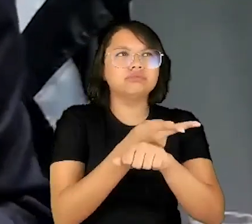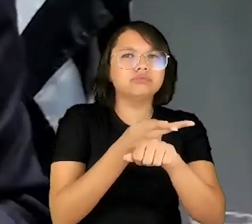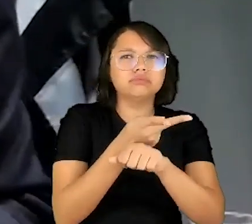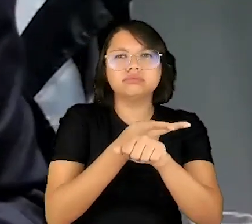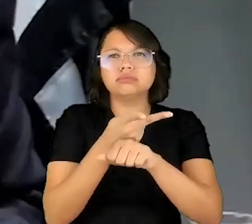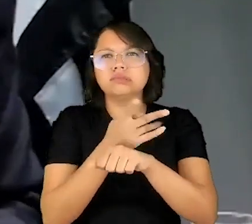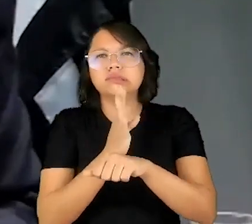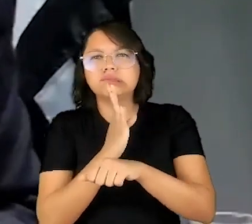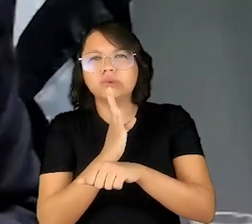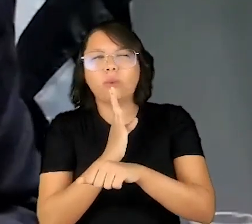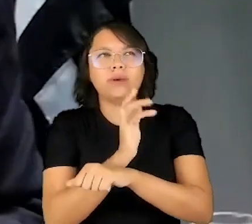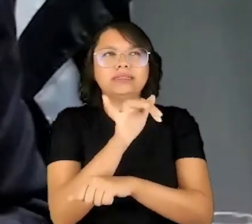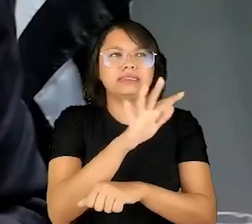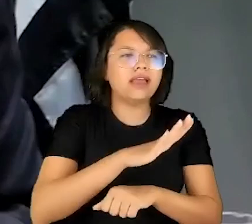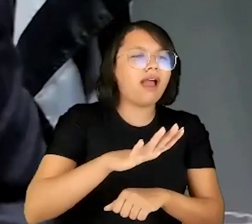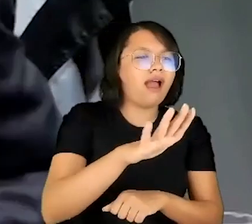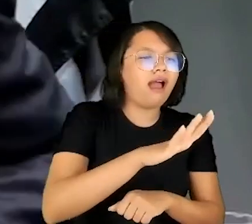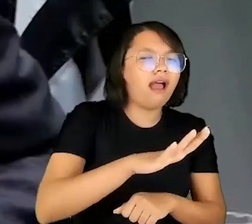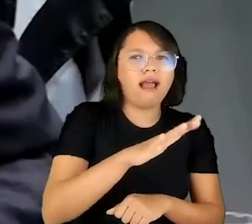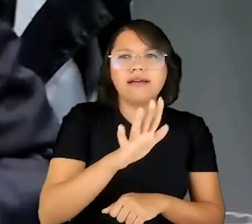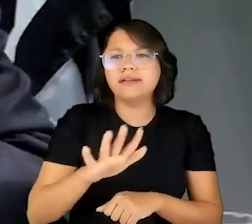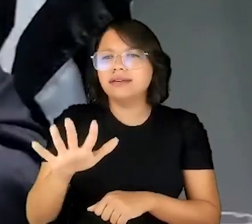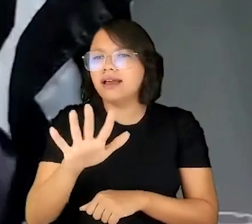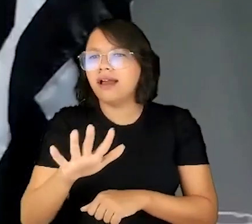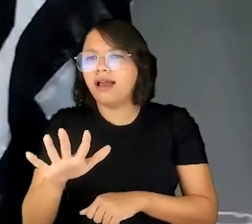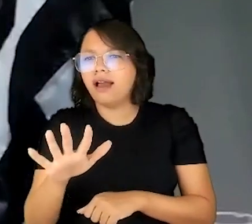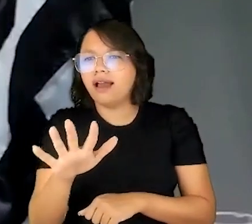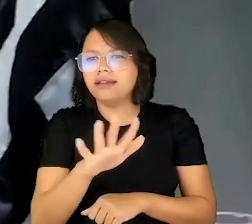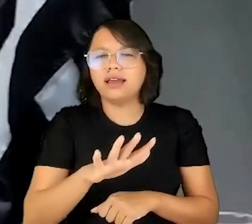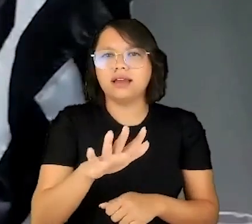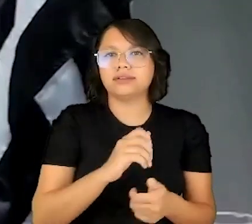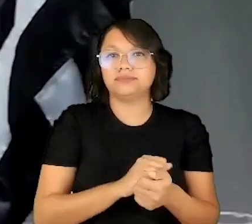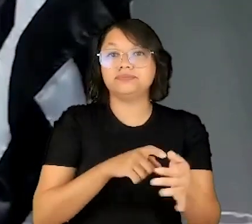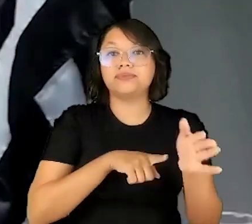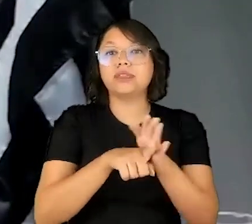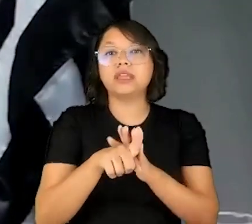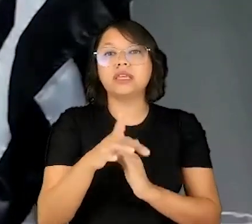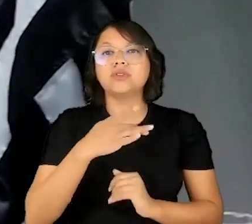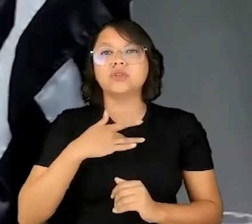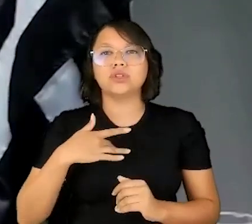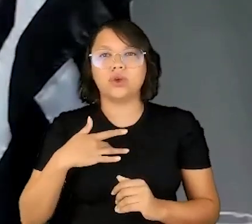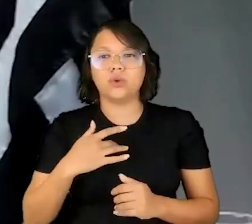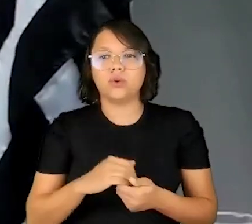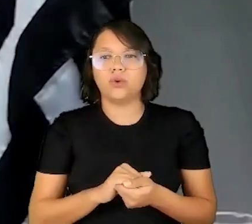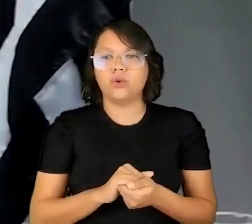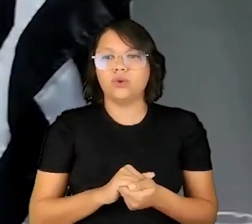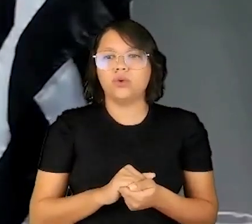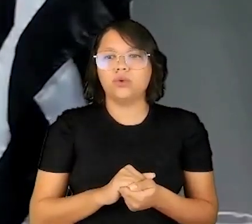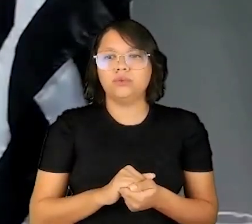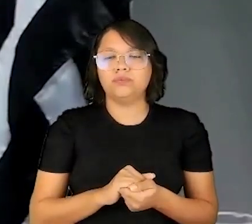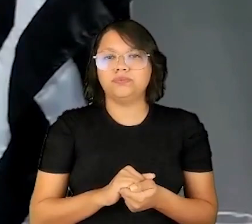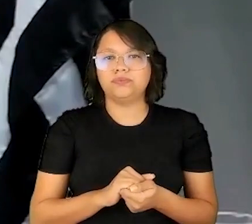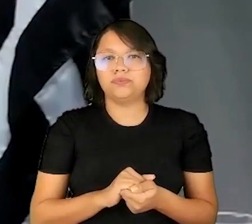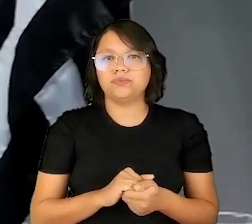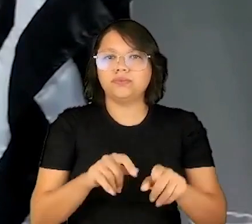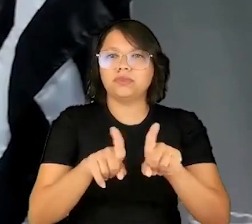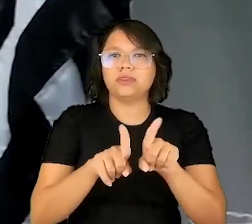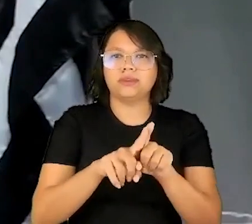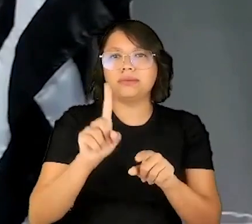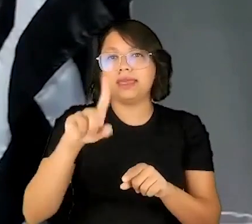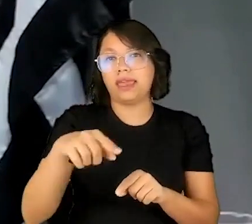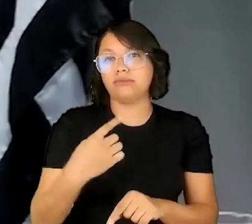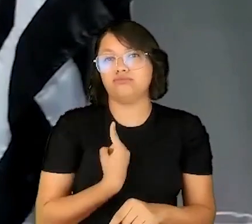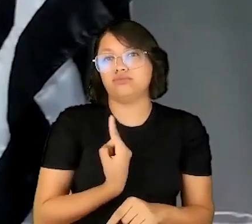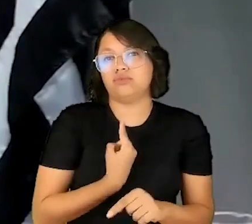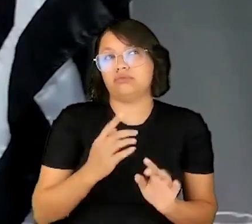conhecer as diversas áreas em que ele atua. Na questão da saúde, que é também, por si só,